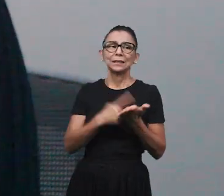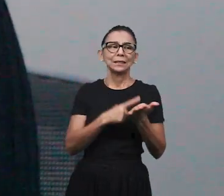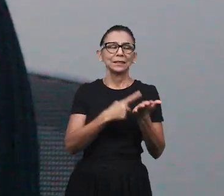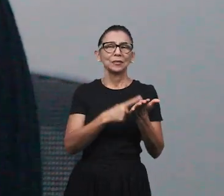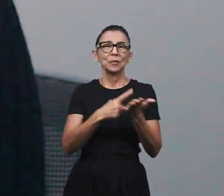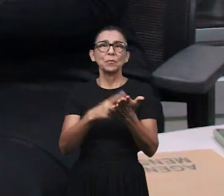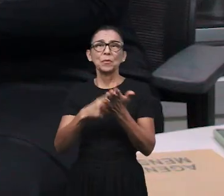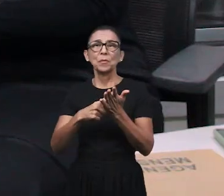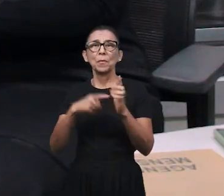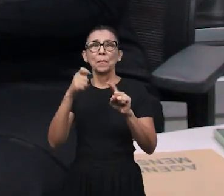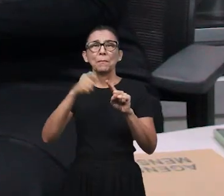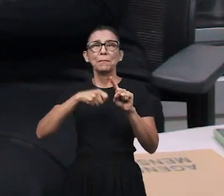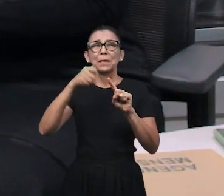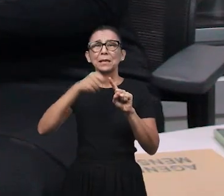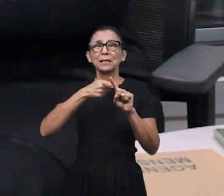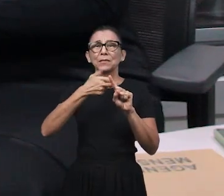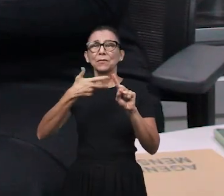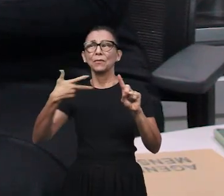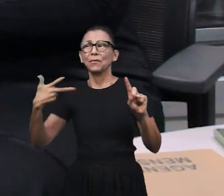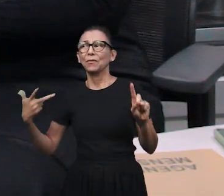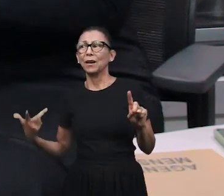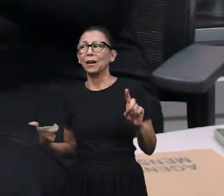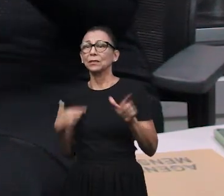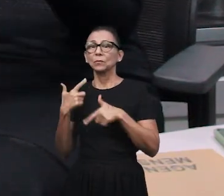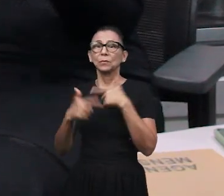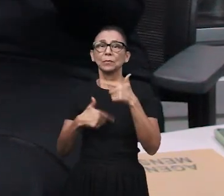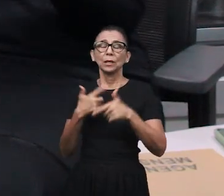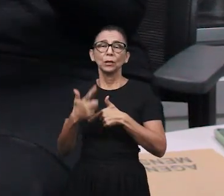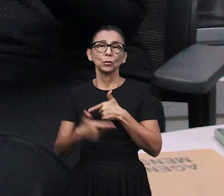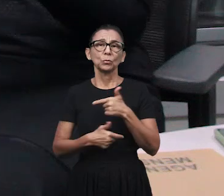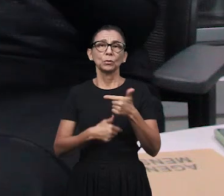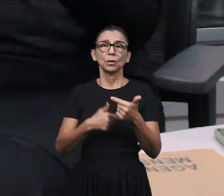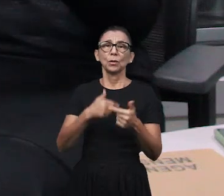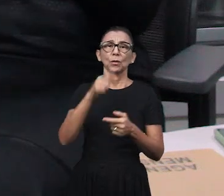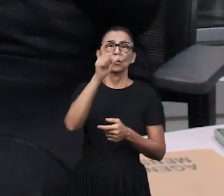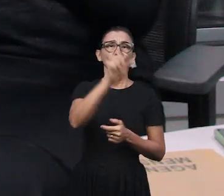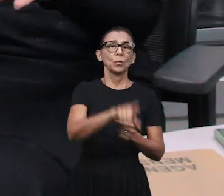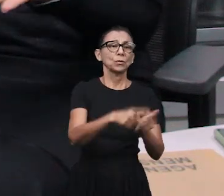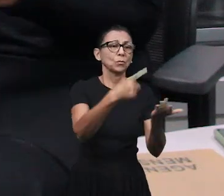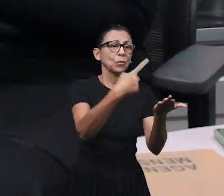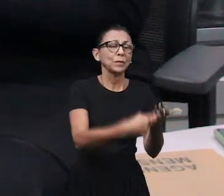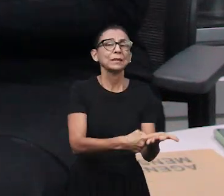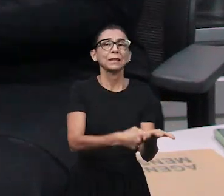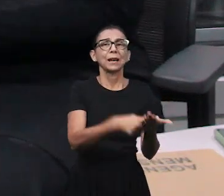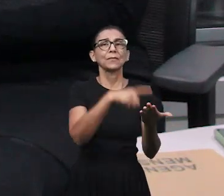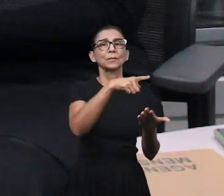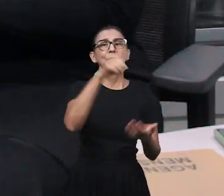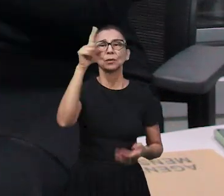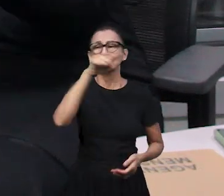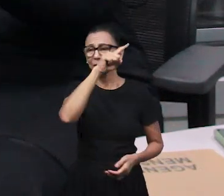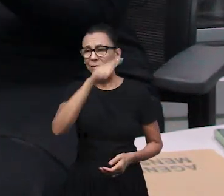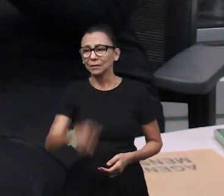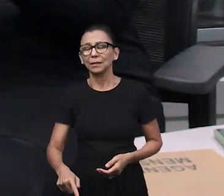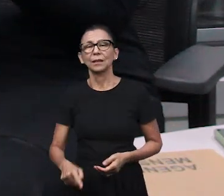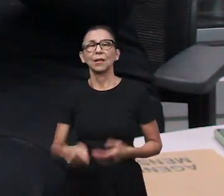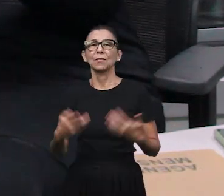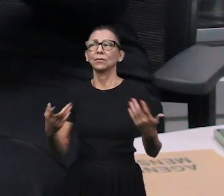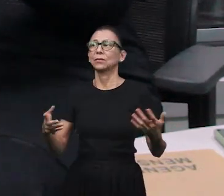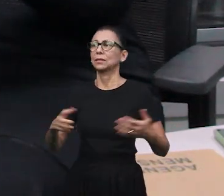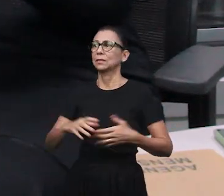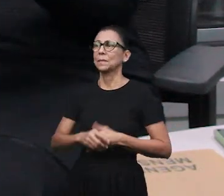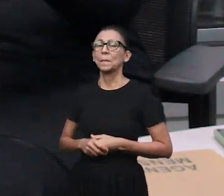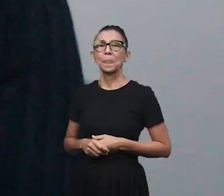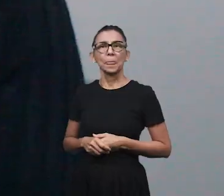ninguém podia. Foram meses. Aquela luta, eu comecei a orar ao Senhor, mas eu não consigo fazer. Uma coisa que parecia